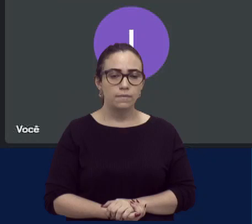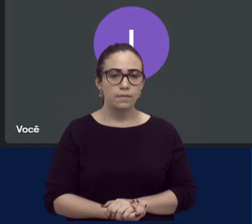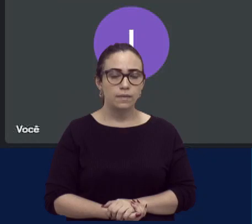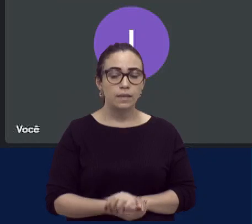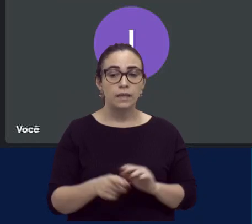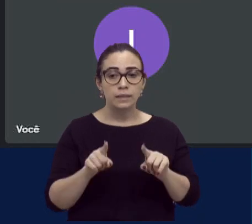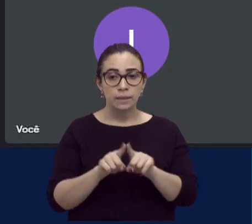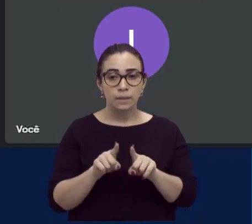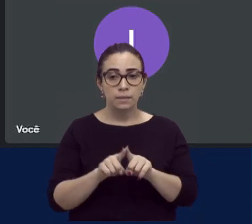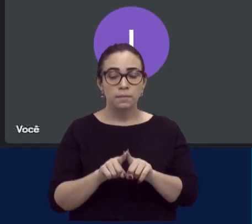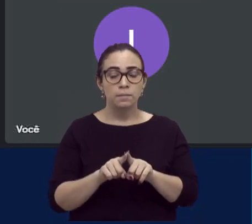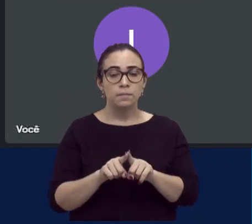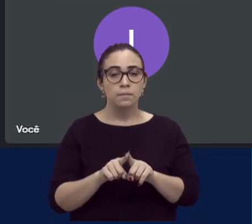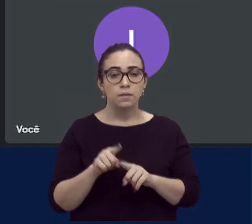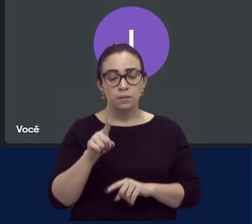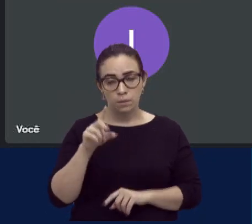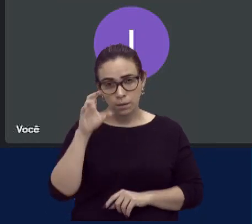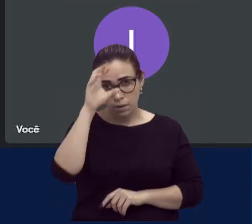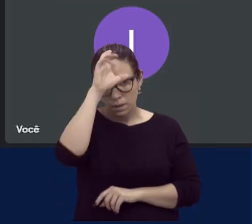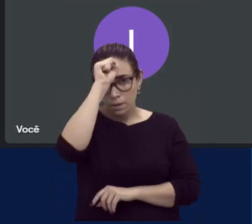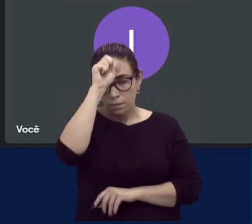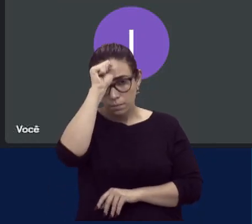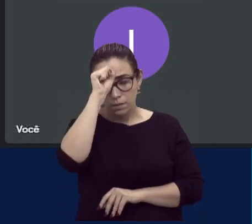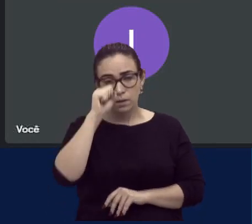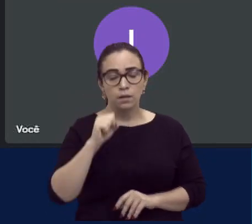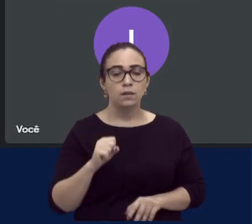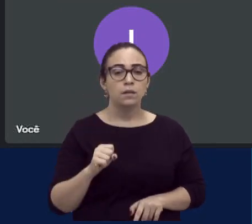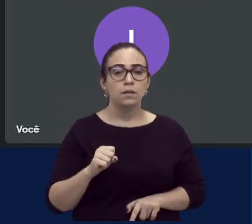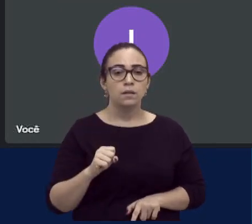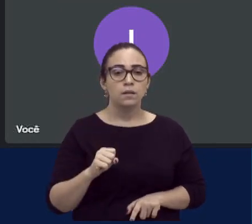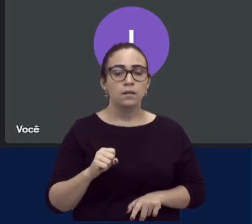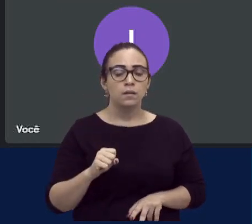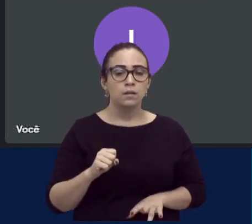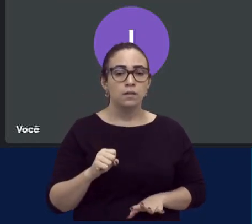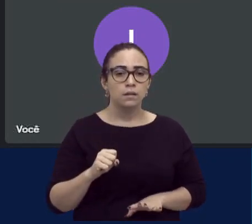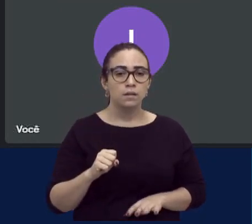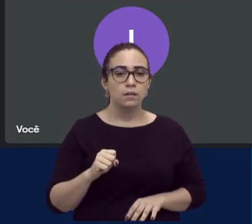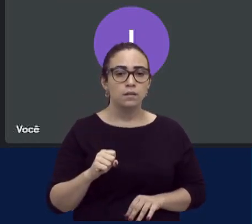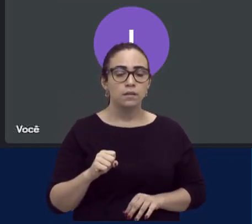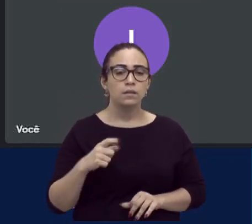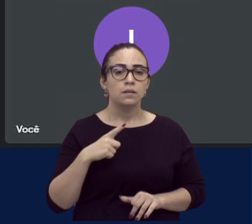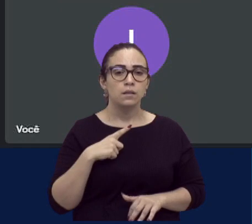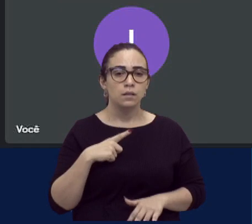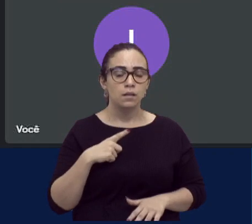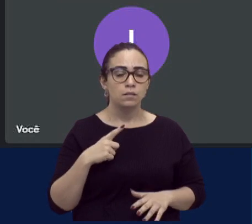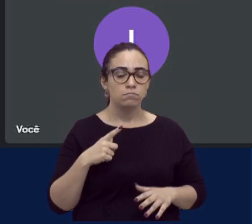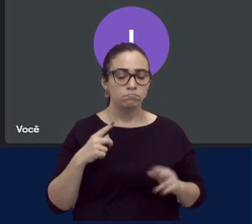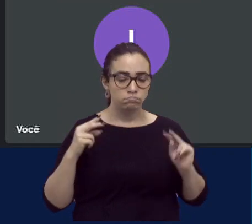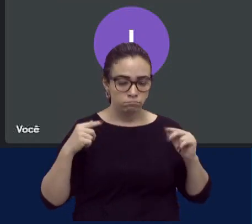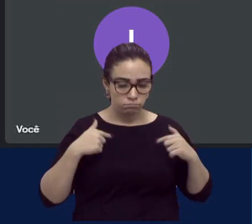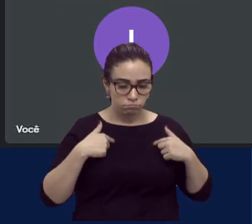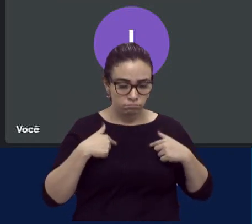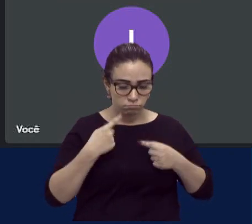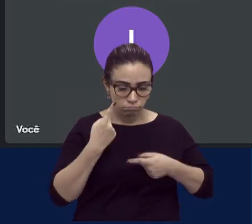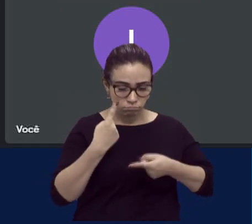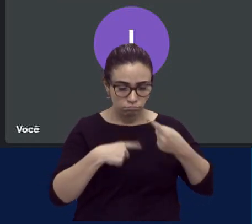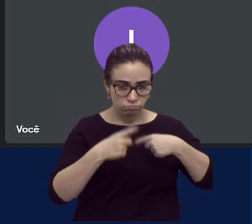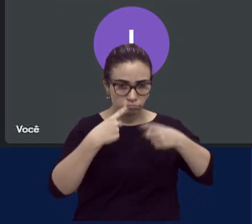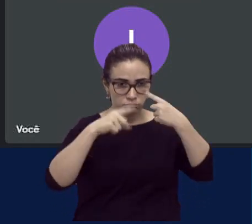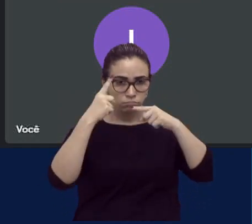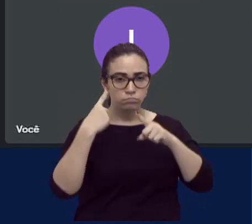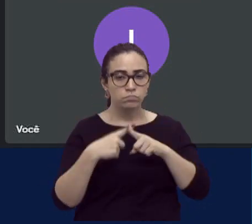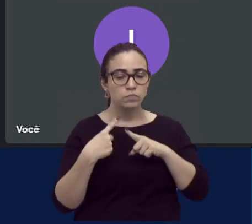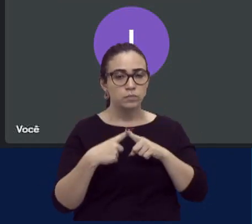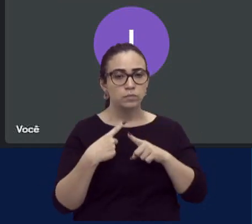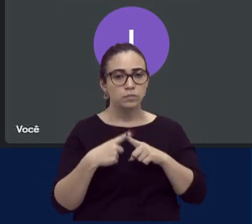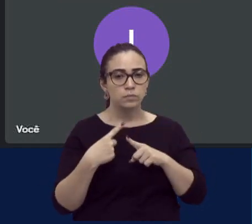você aprende, você vai tendo um crescimento pessoal, porque à medida que você vai